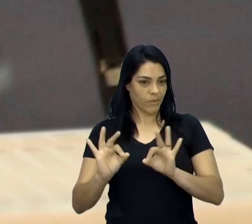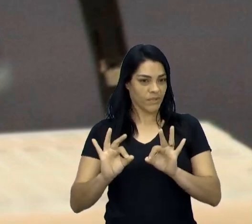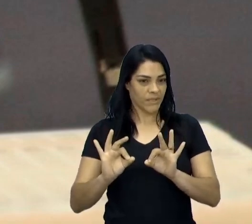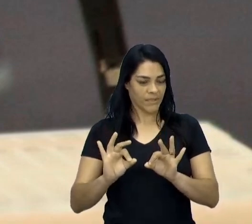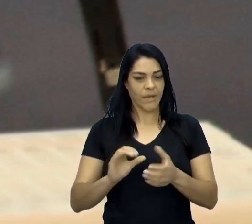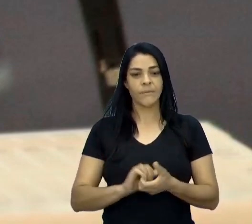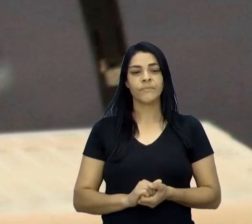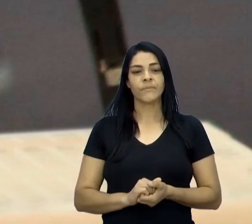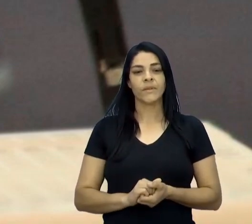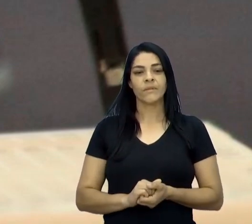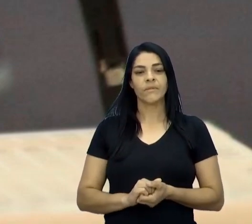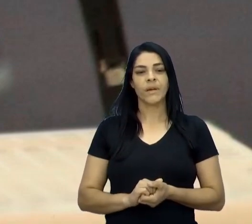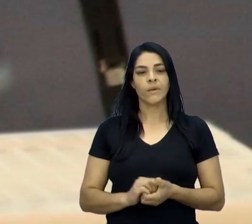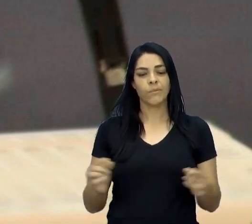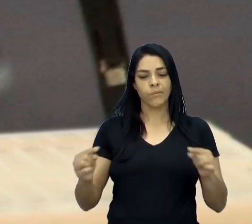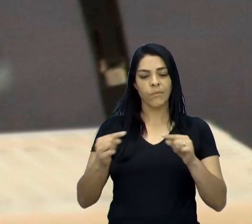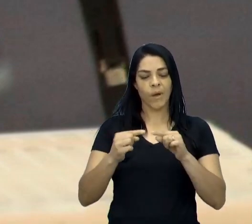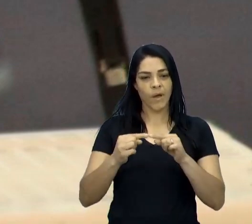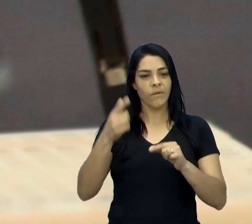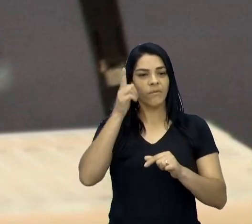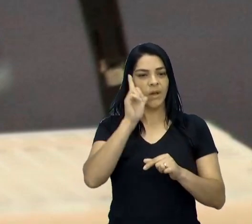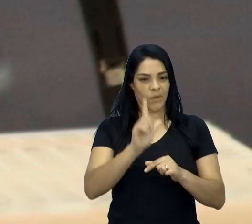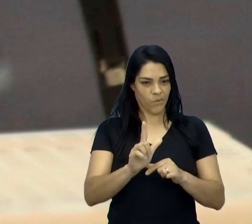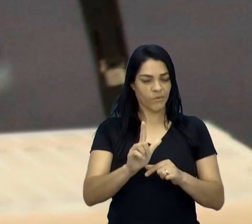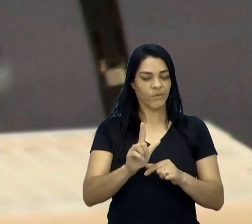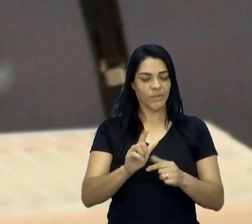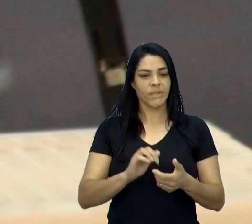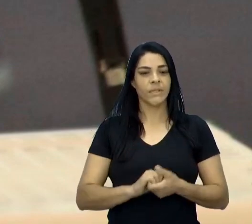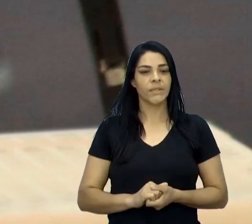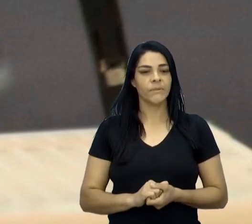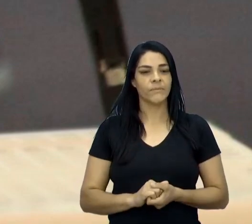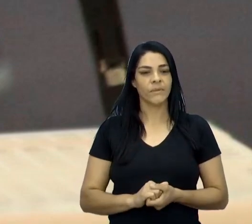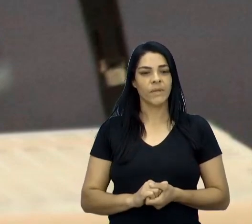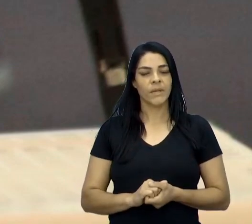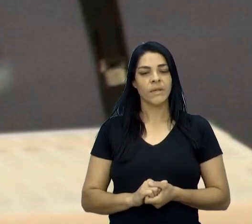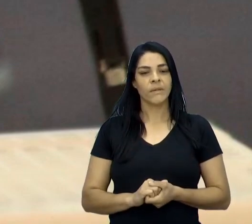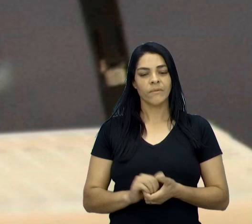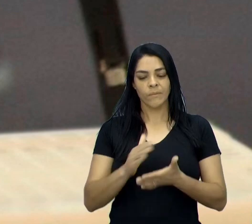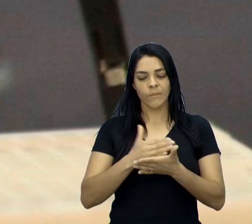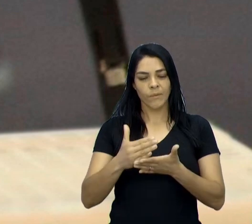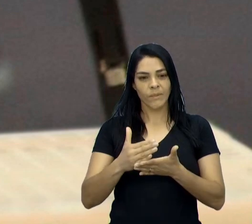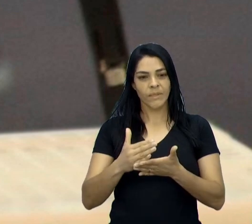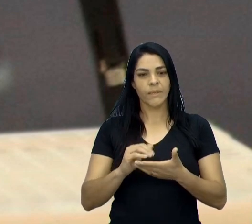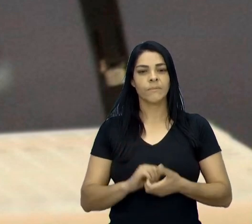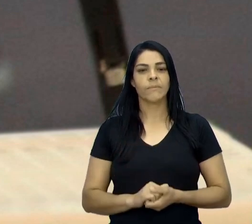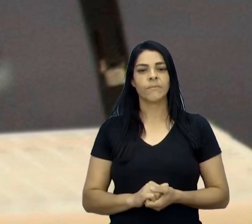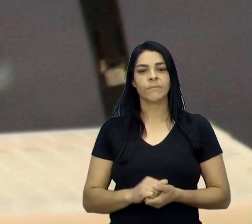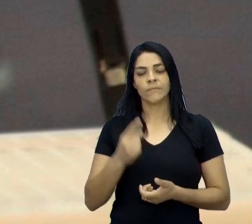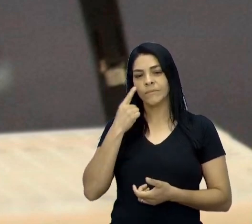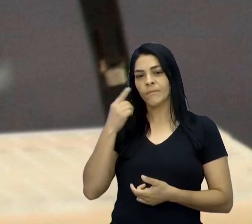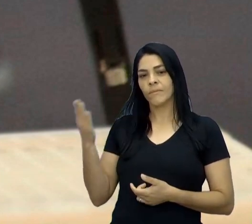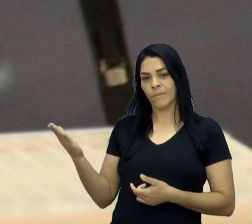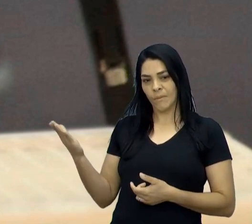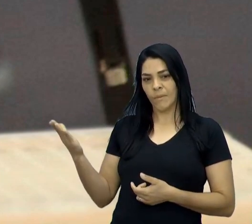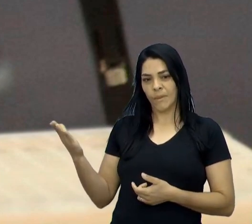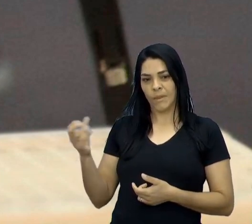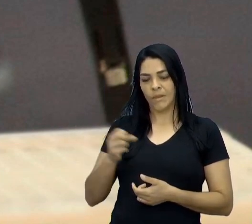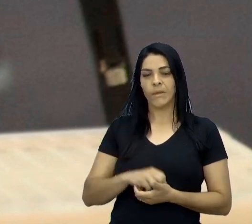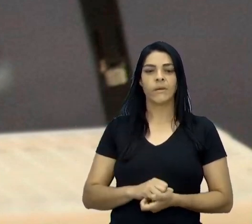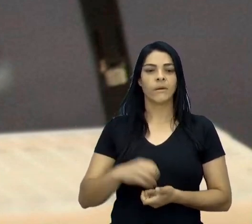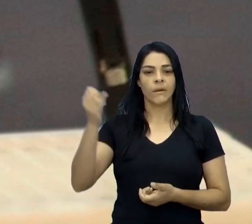vai funcionar. E aqui, como que funciona isso? Eu vou dar um reset aqui para começar. Então, veja,